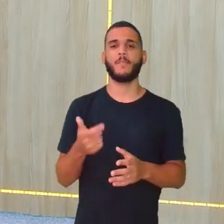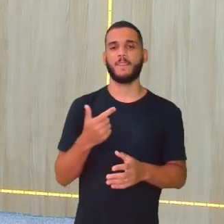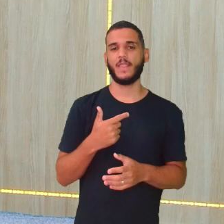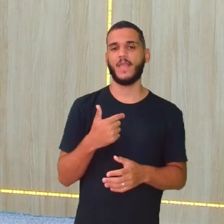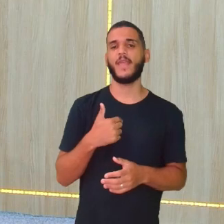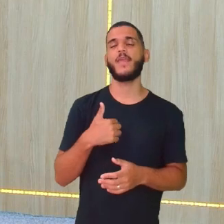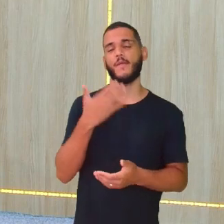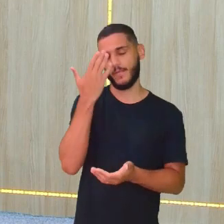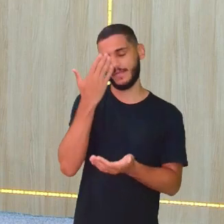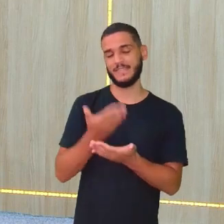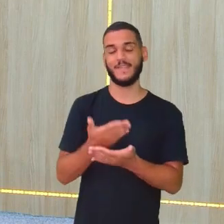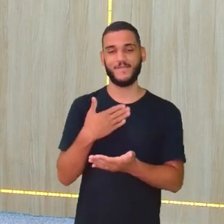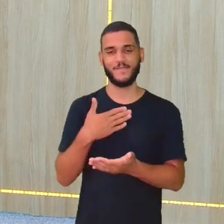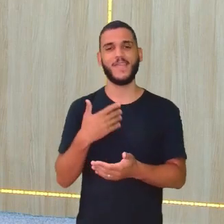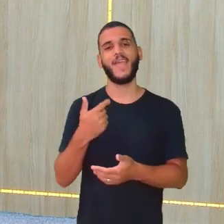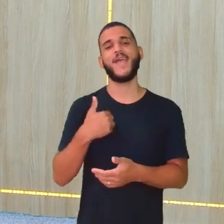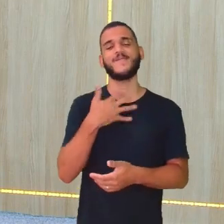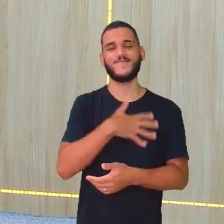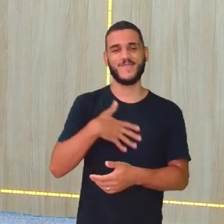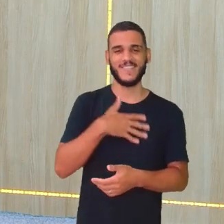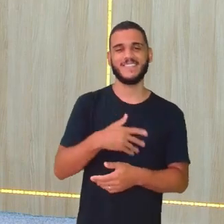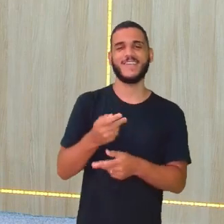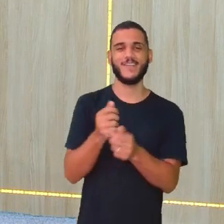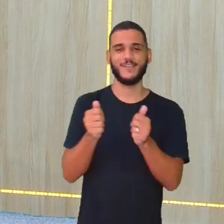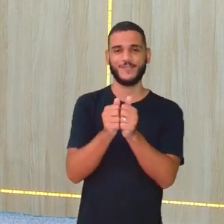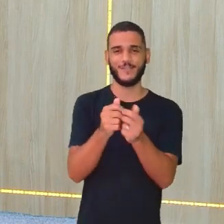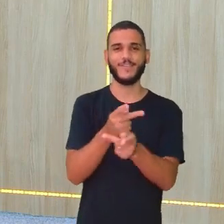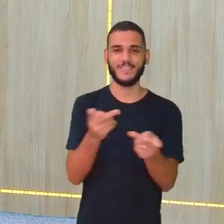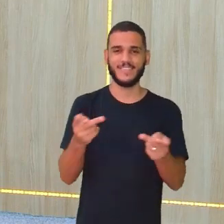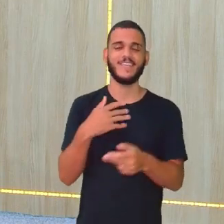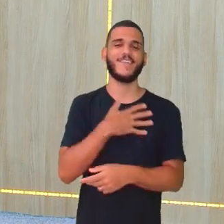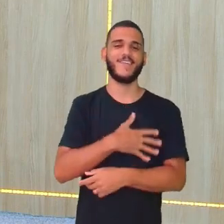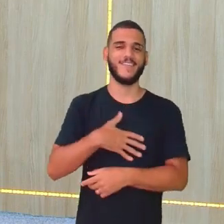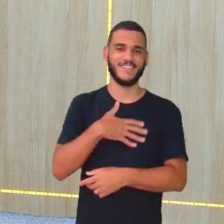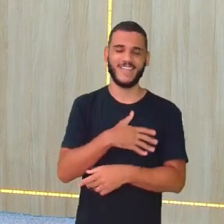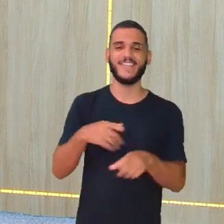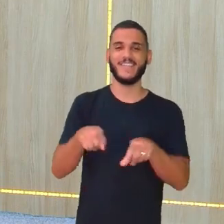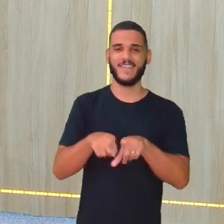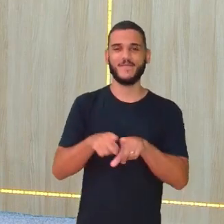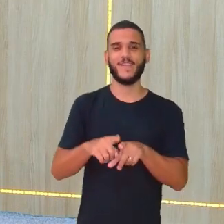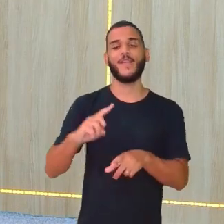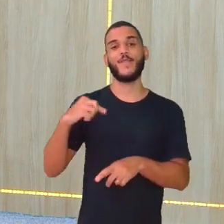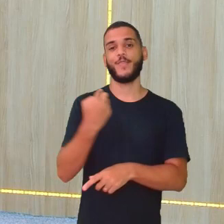obrigada, de coração. Eu que agradeço. Foi um prazer ter você aqui, espero que vocês tenham gostado.